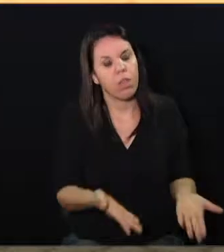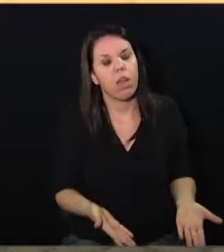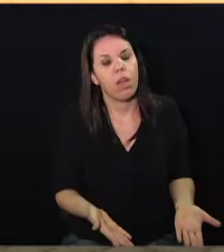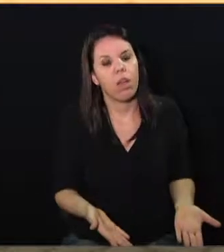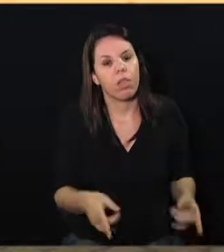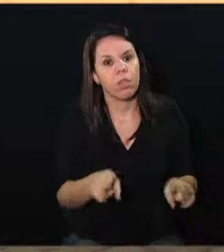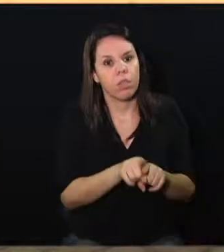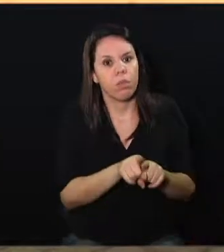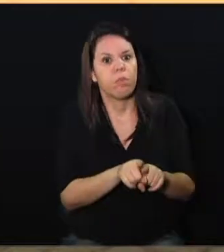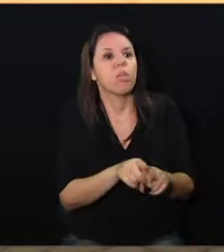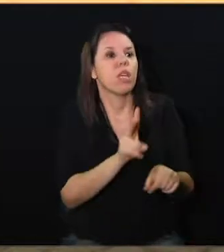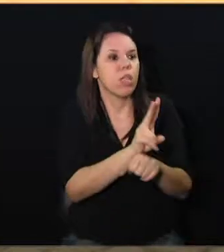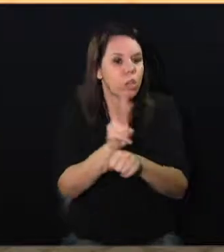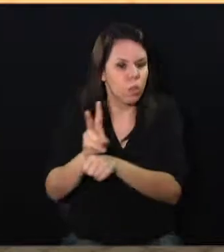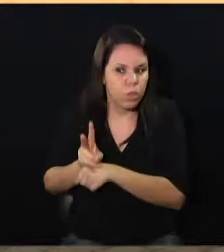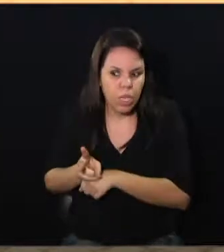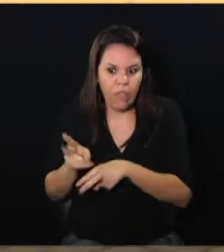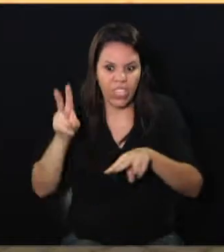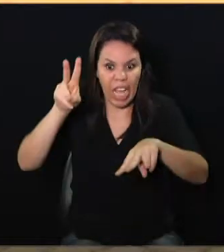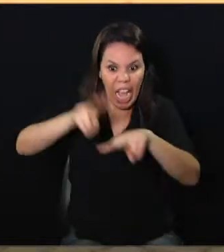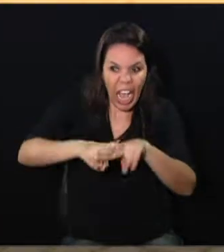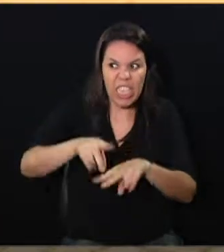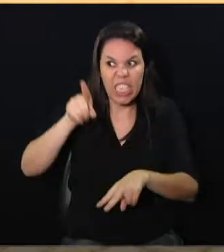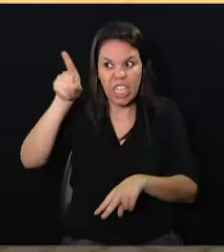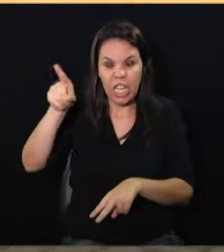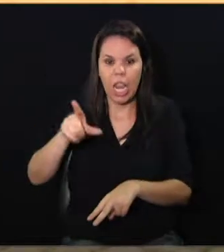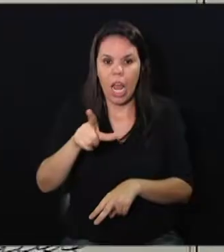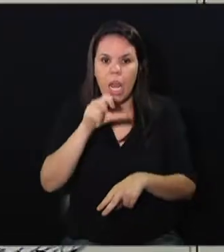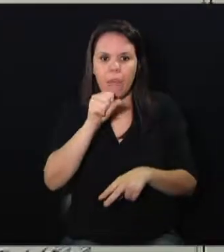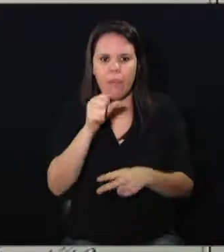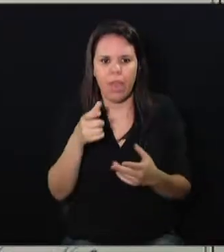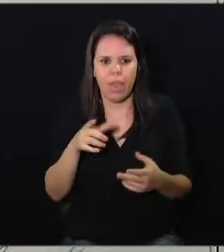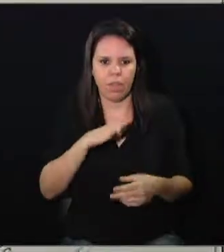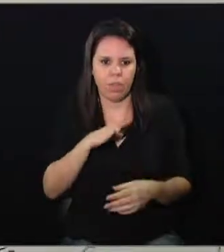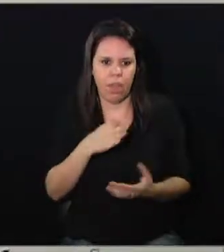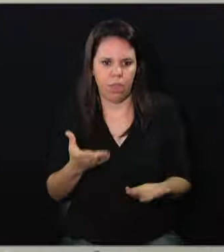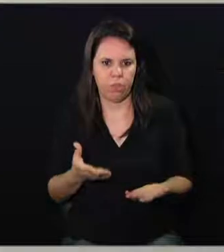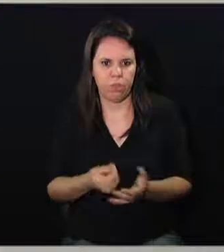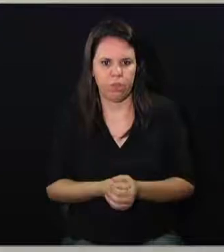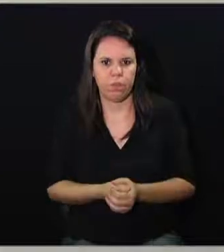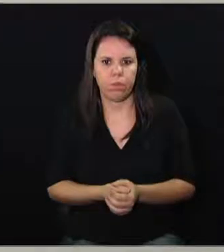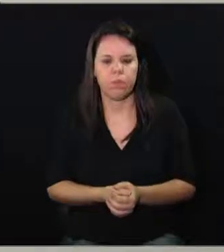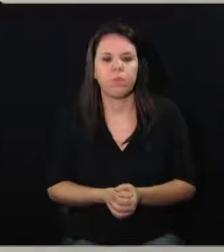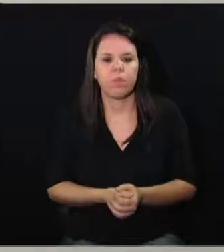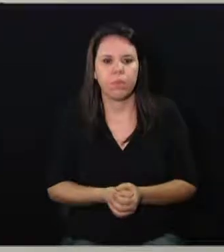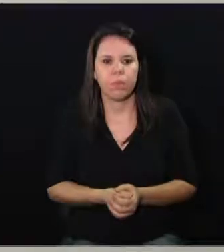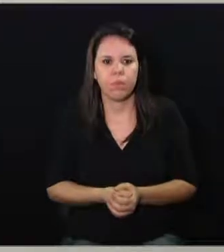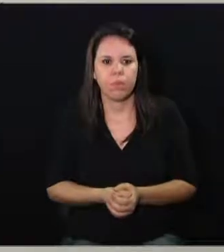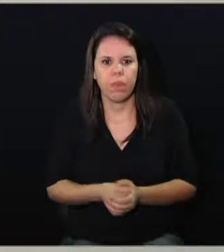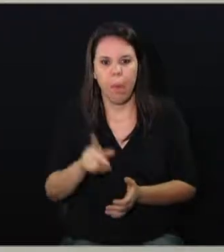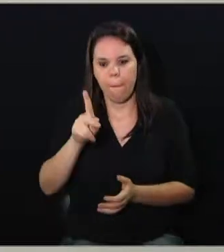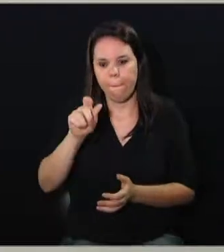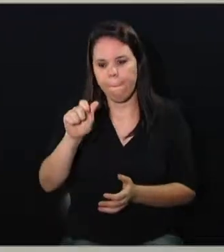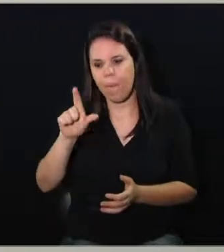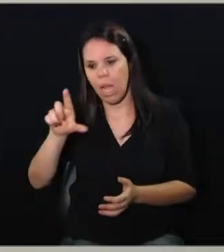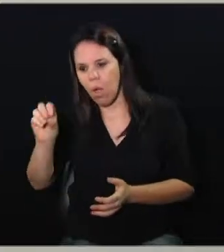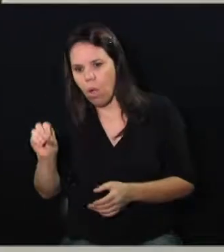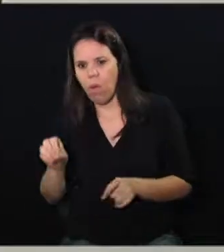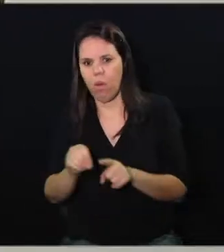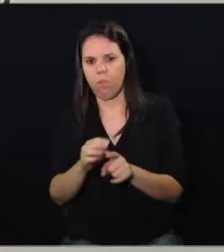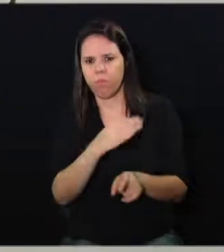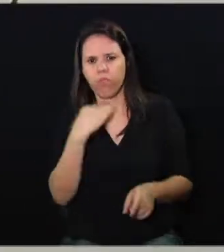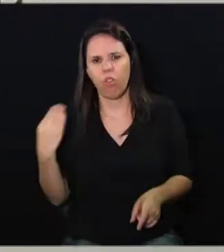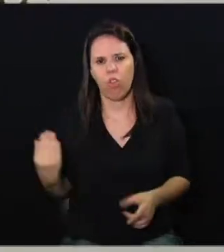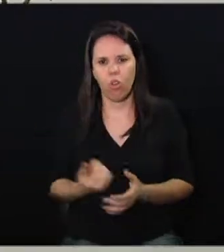da cadeia pública de Limeira na época da Revolução. Seu Paulo Barros Camargo morreu em 2012,